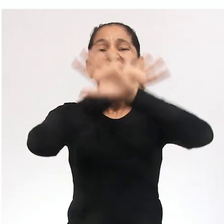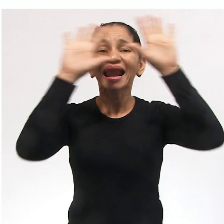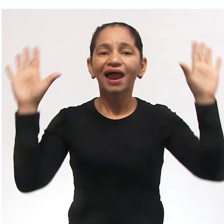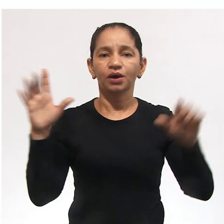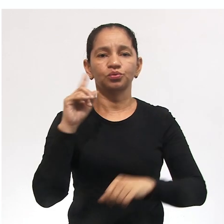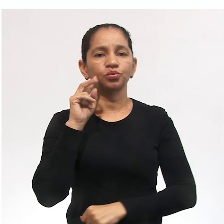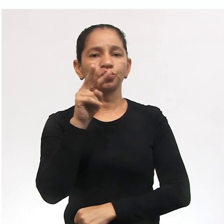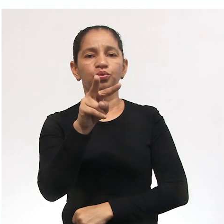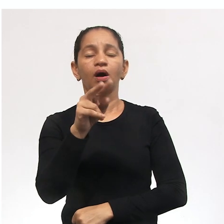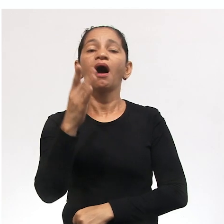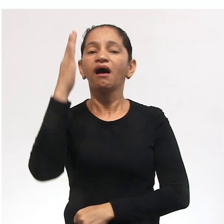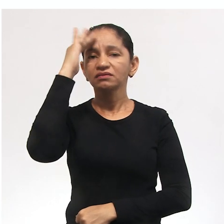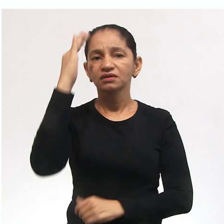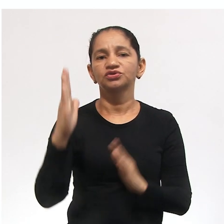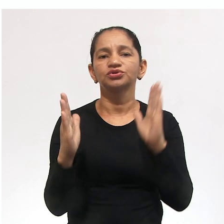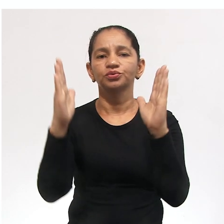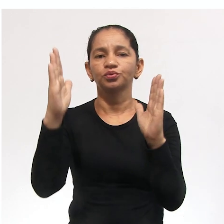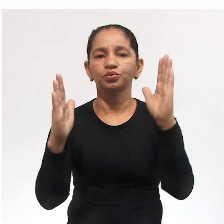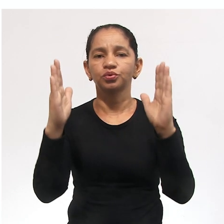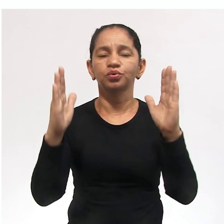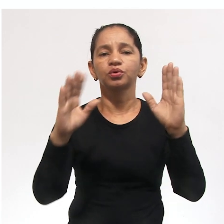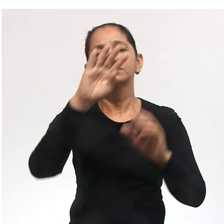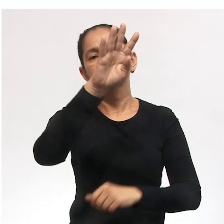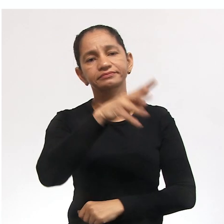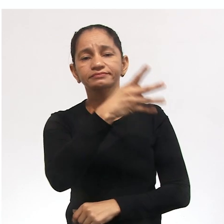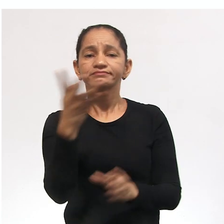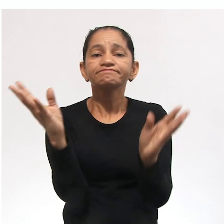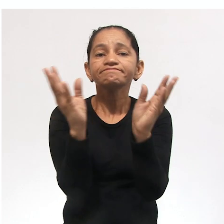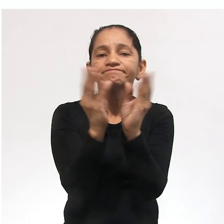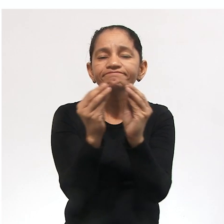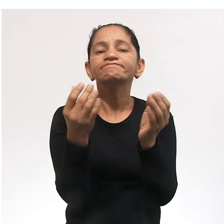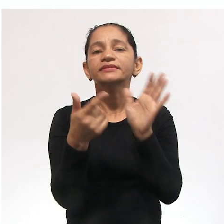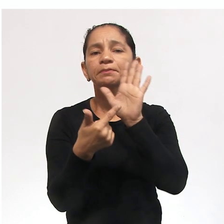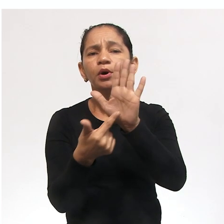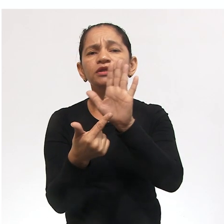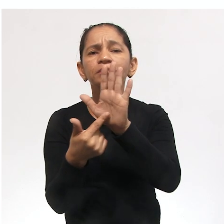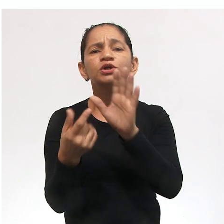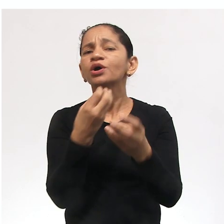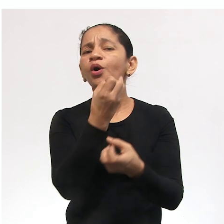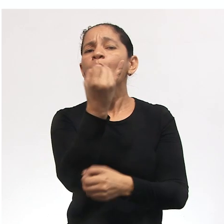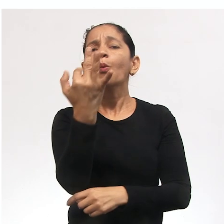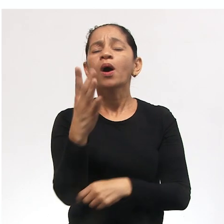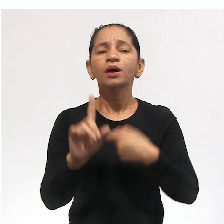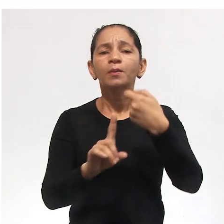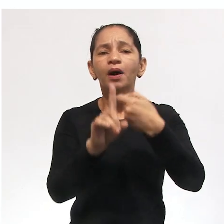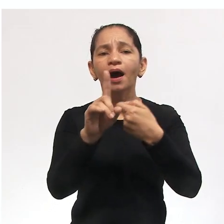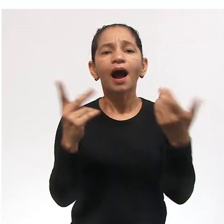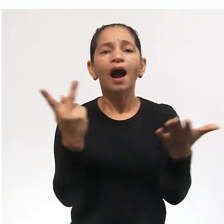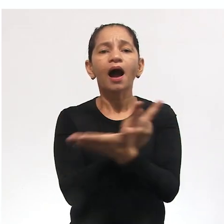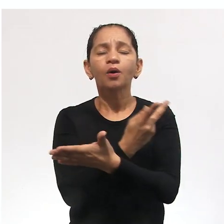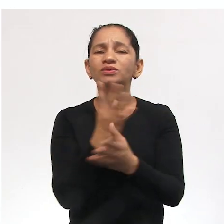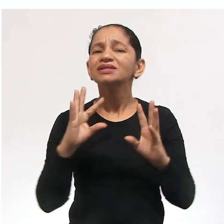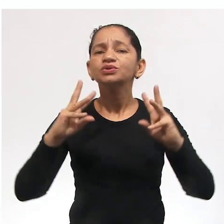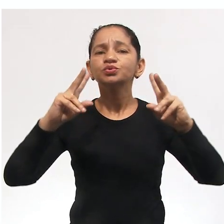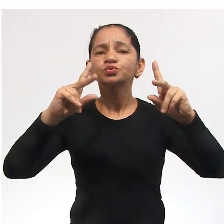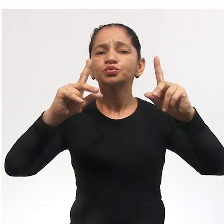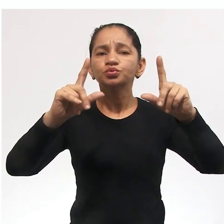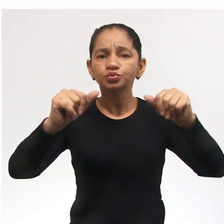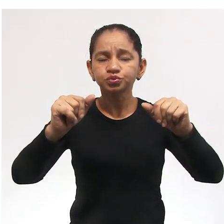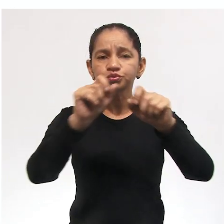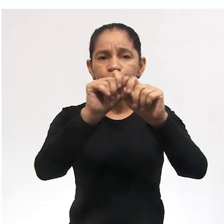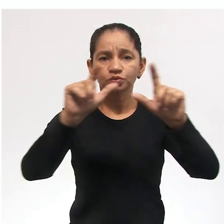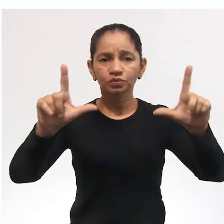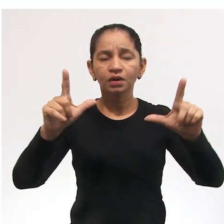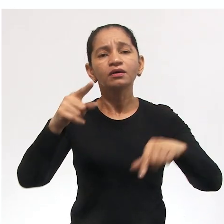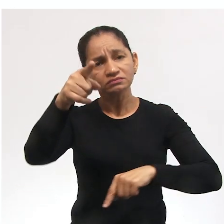ocorridos durante um período através de um quadro resumido dessas demonstrações. Então, tem aqui, pessoal, esse slide aqui, que vai